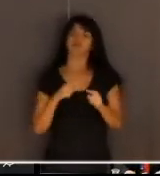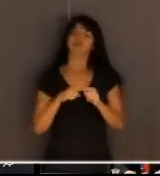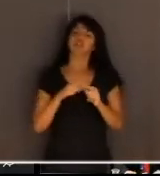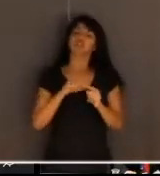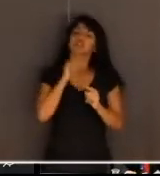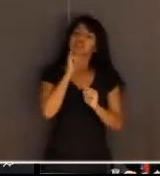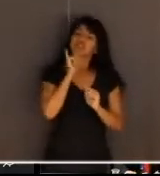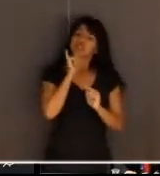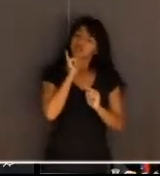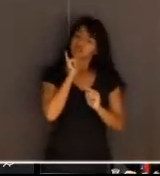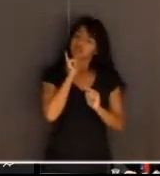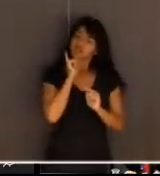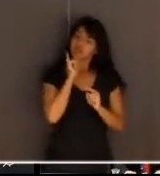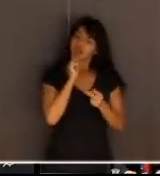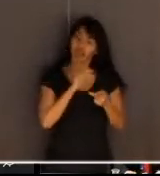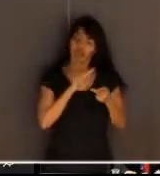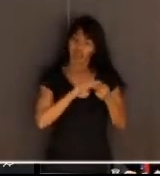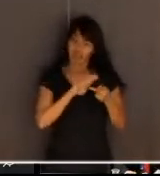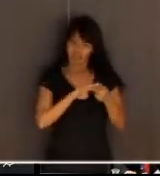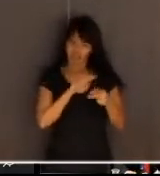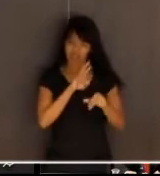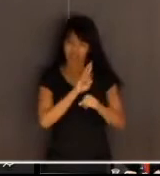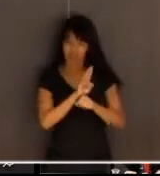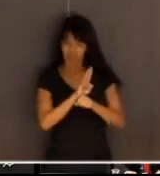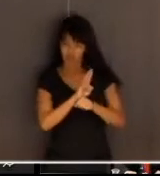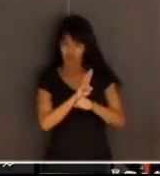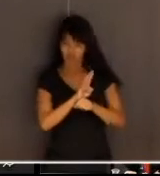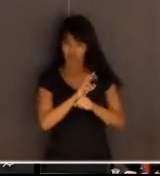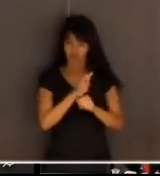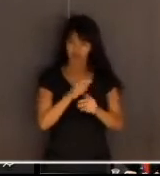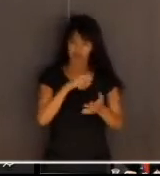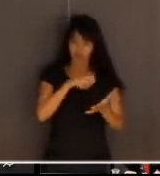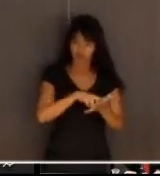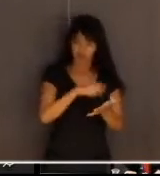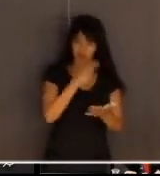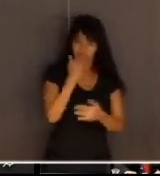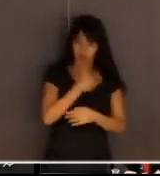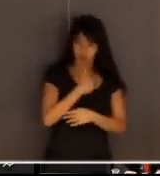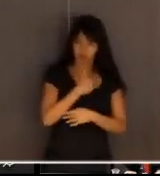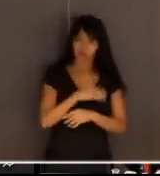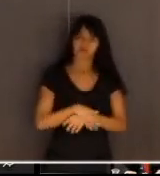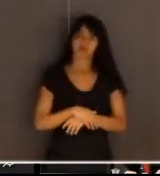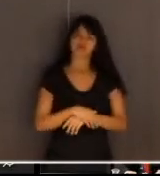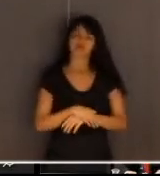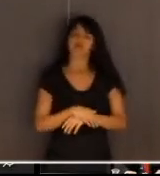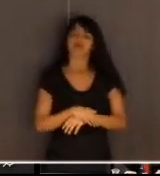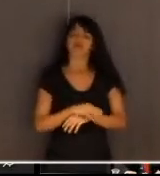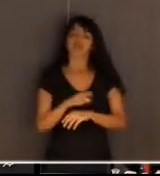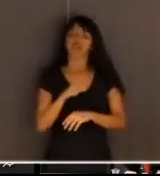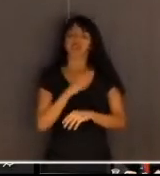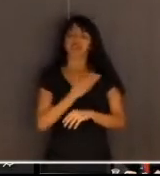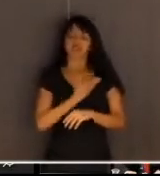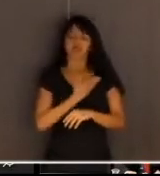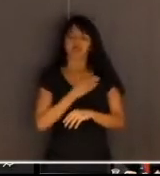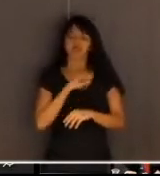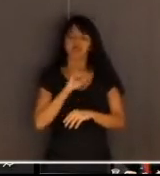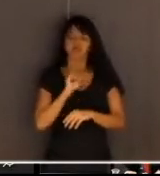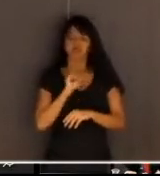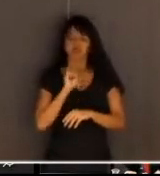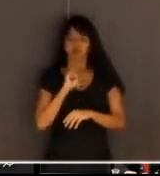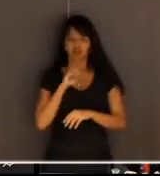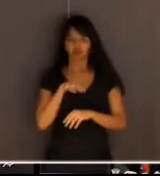custódia da prova. Não estou aqui dizendo da cadeia de custódia, e a colega Simone falou muito das